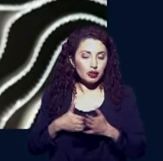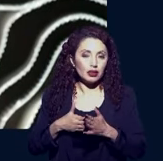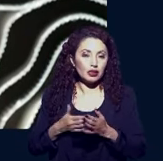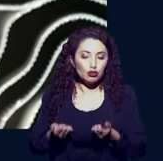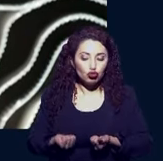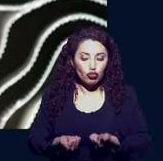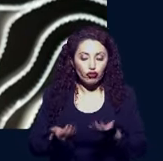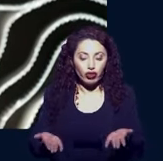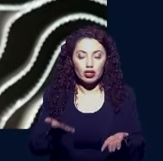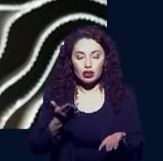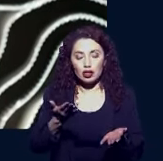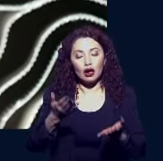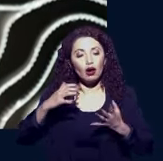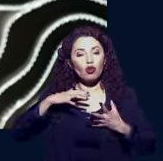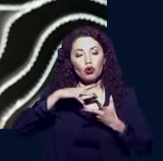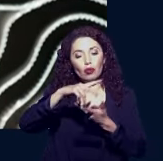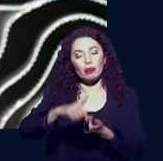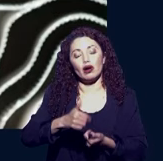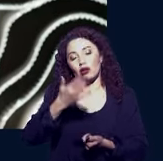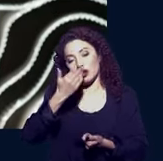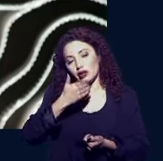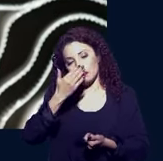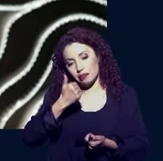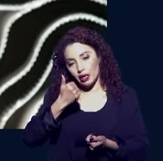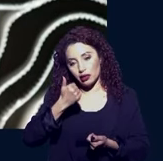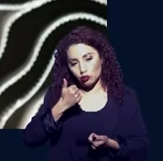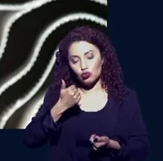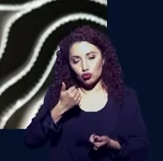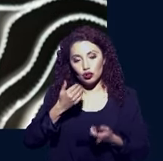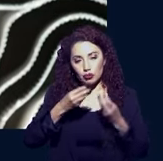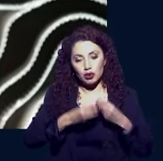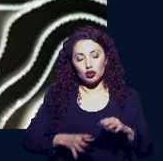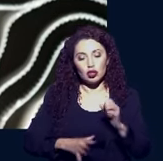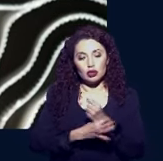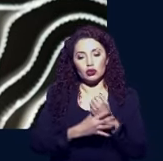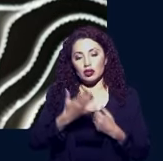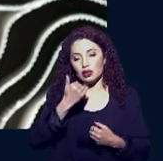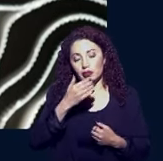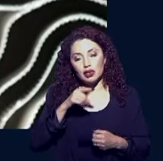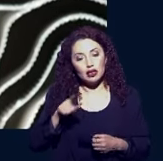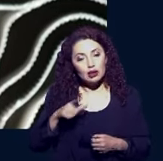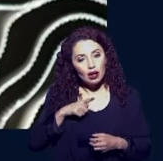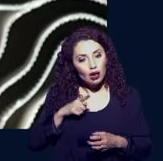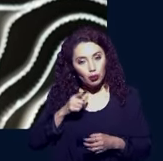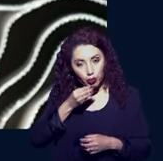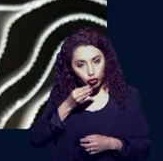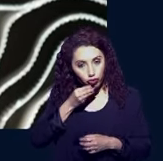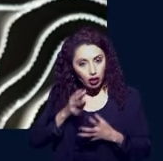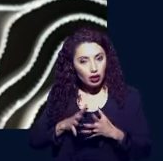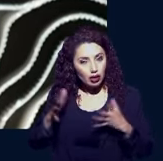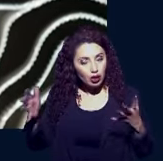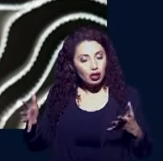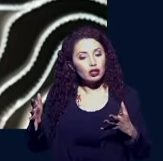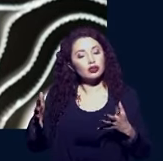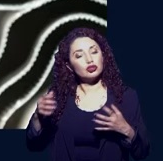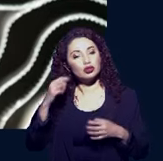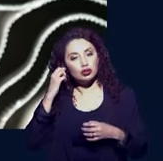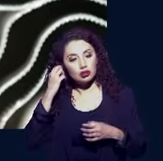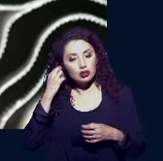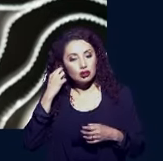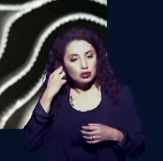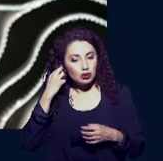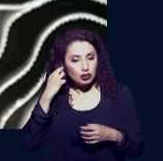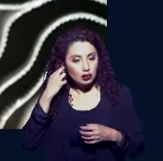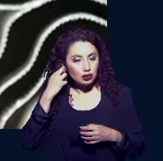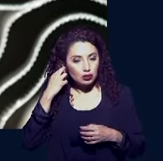insegurança alimentar a oferta global de alimentos é Ampla e ela tem uma flexibilidade grande de aumentar ainda mais a questão é que determinadas populações